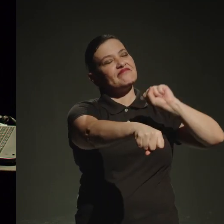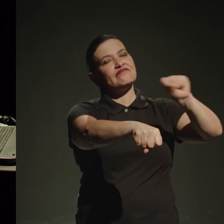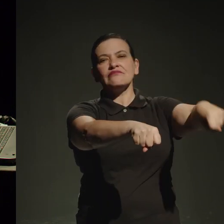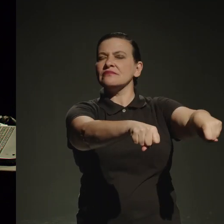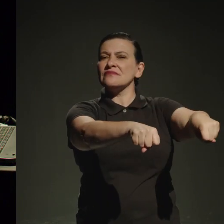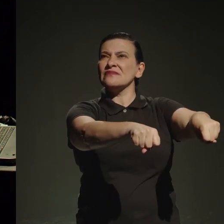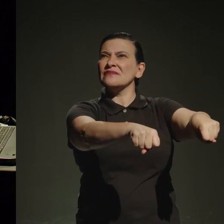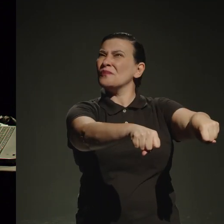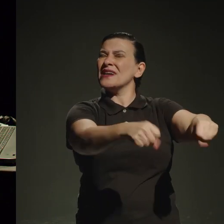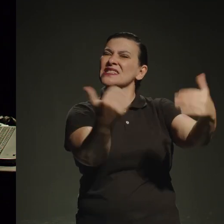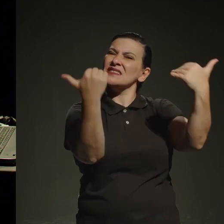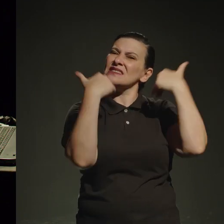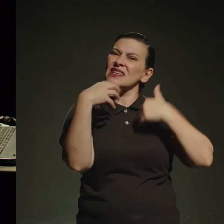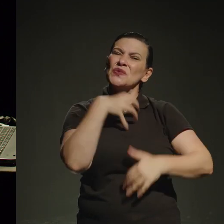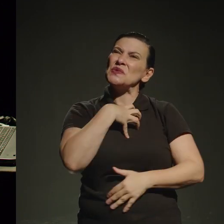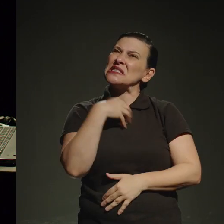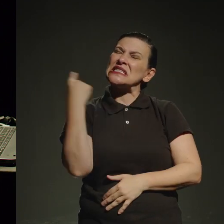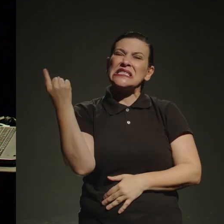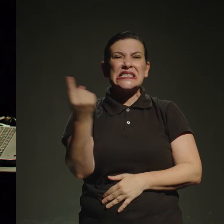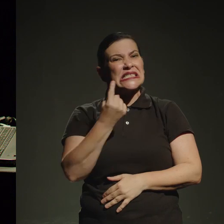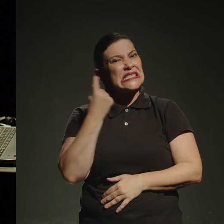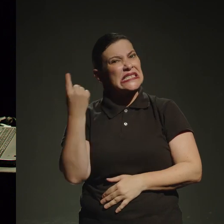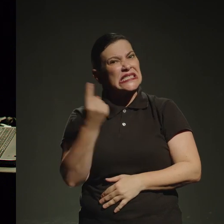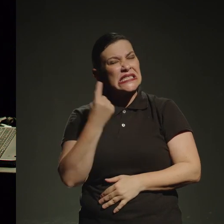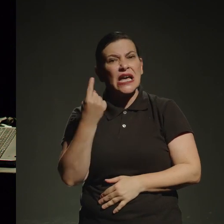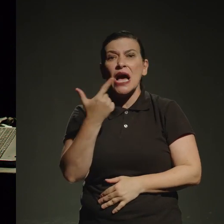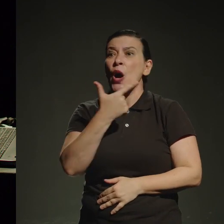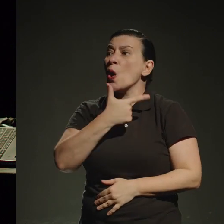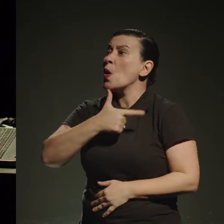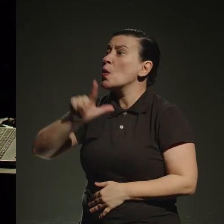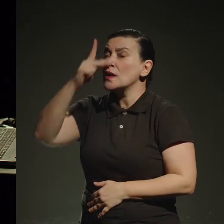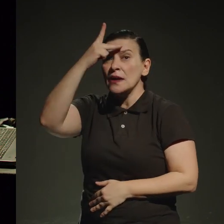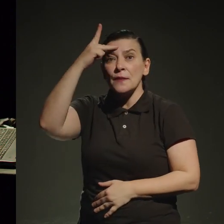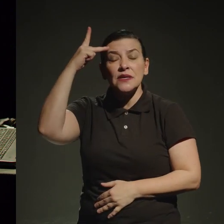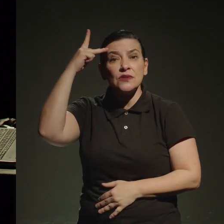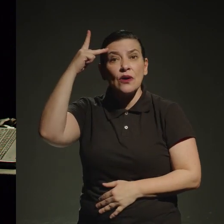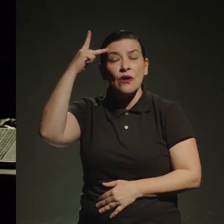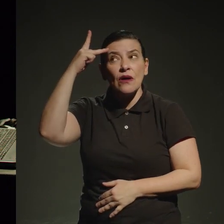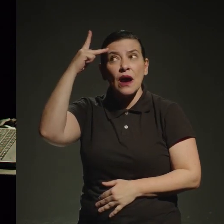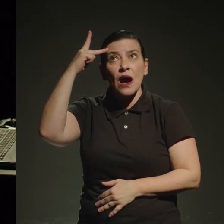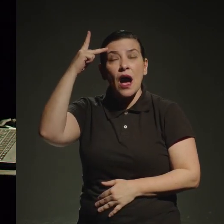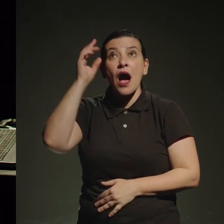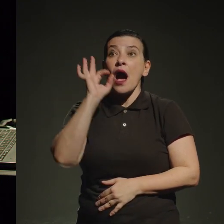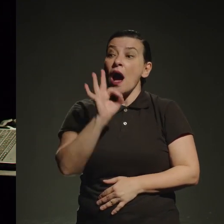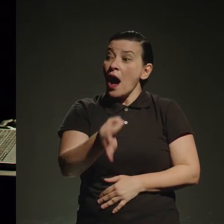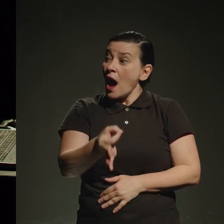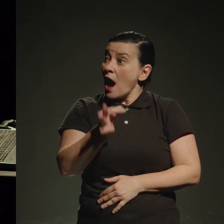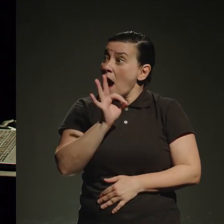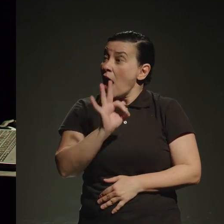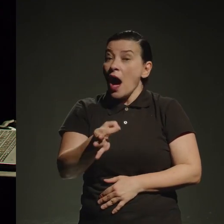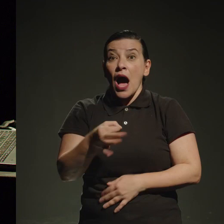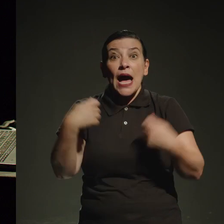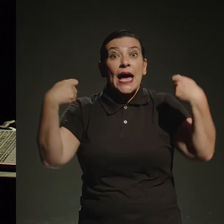claro, tudo que precisa de um fiel escudeiro para aliviar-me do peso da solidão. Meia volta, cavalgadura.